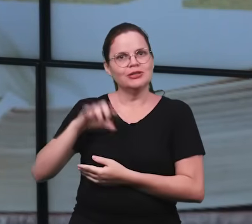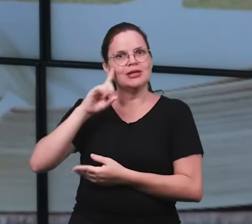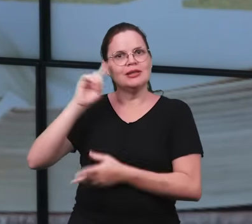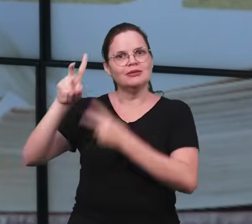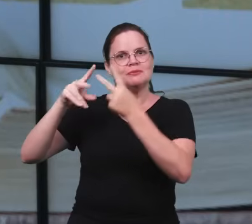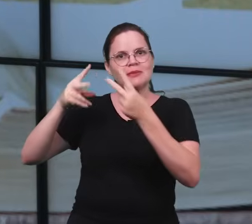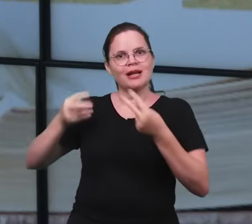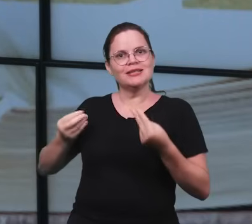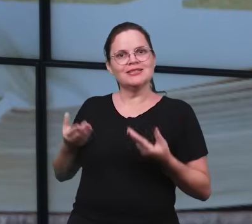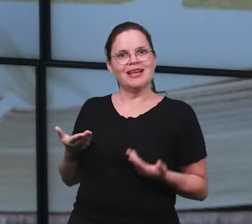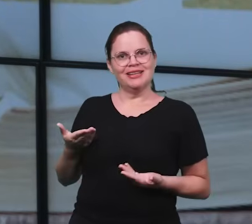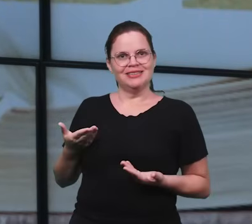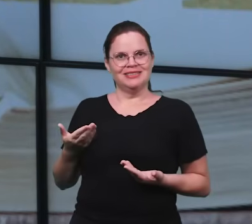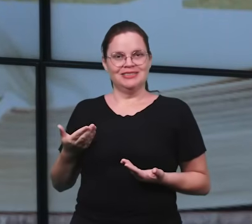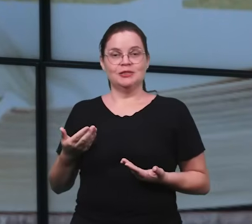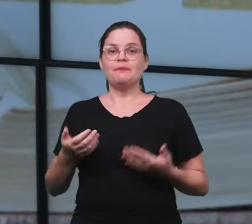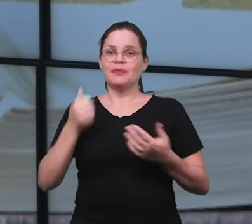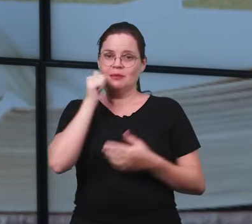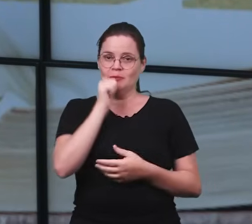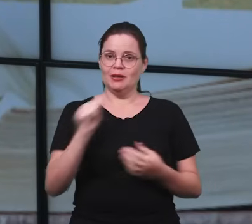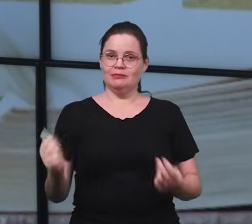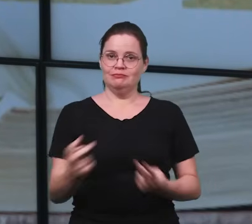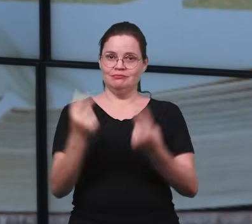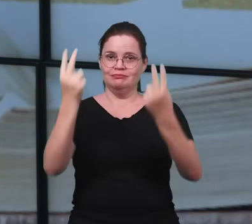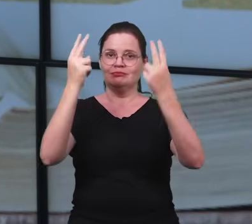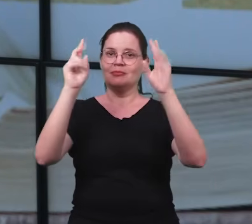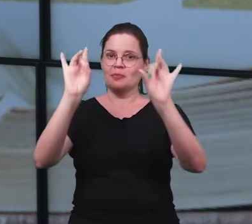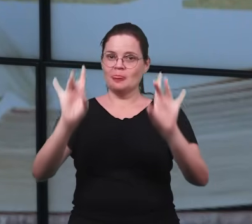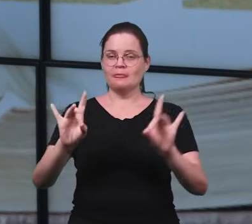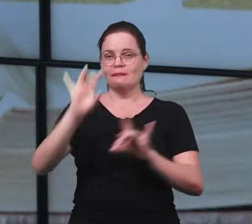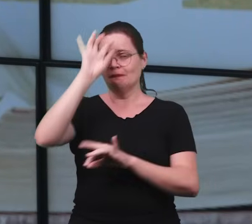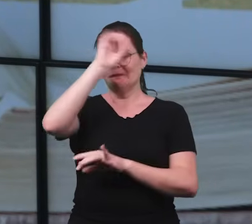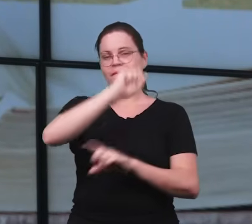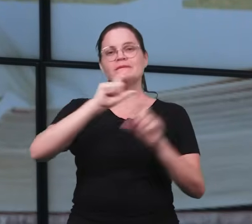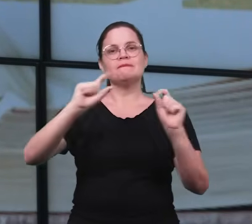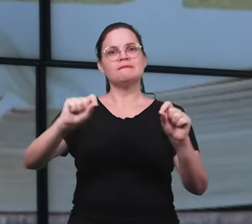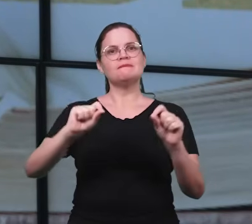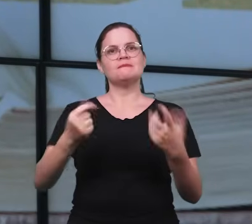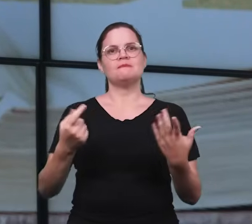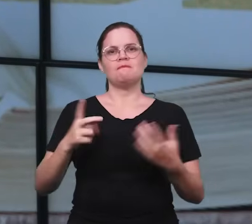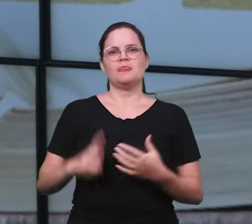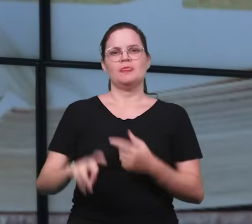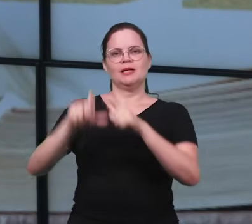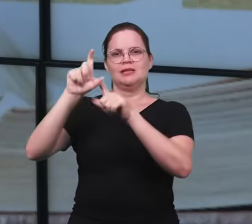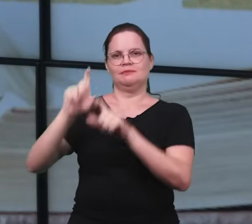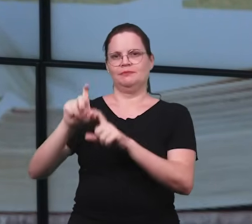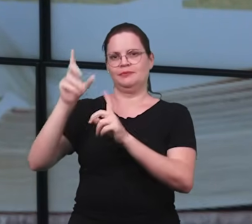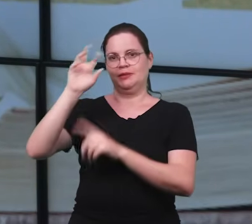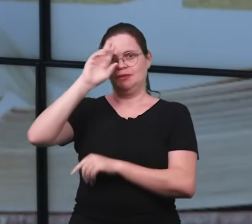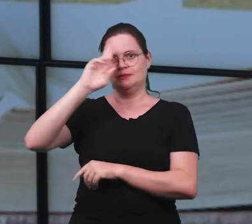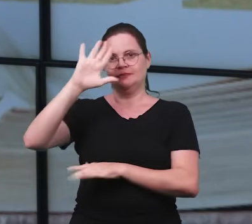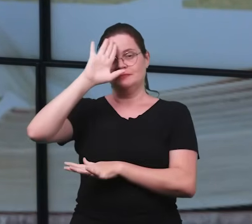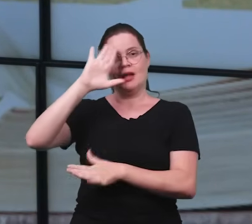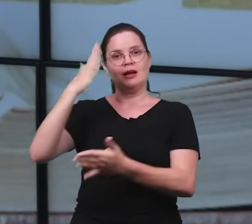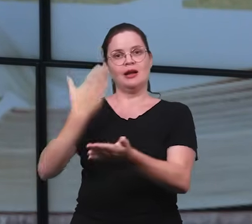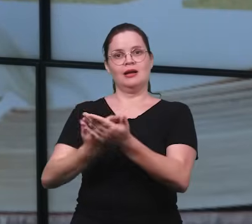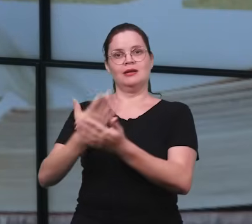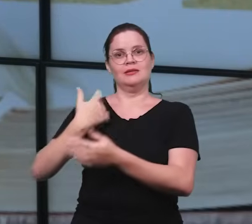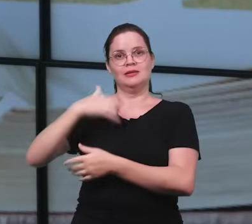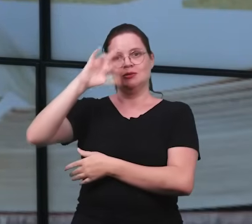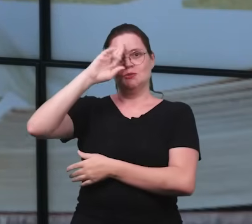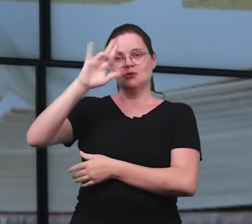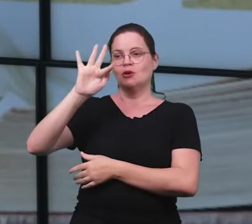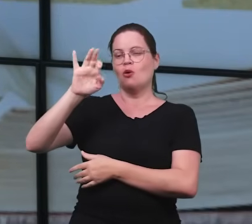é esse momento. E a mulher virtuosa é aquela que aprendeu a depender do Senhor, a crer no Senhor, a ter